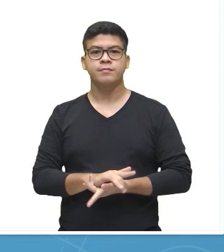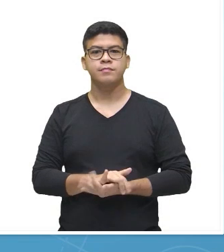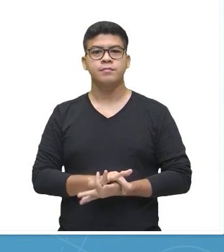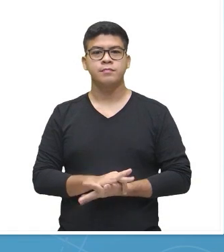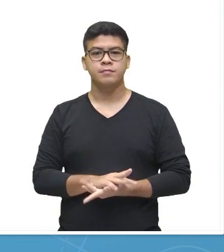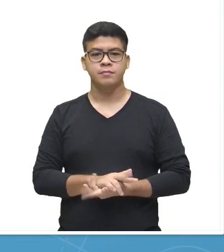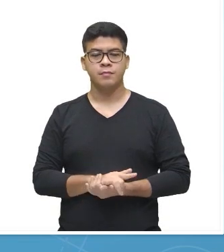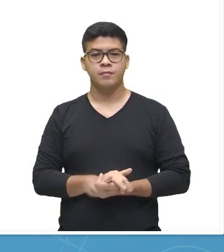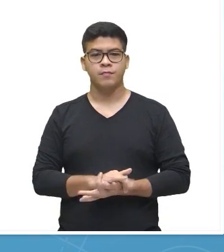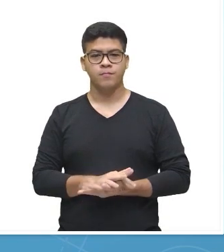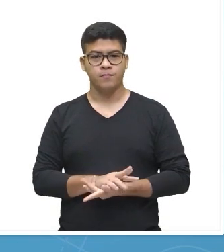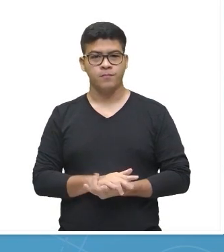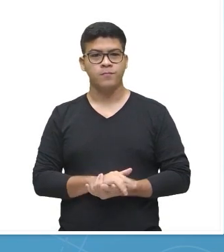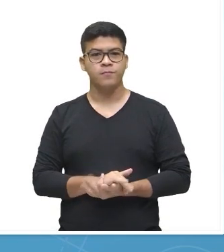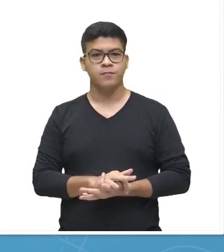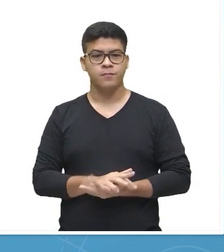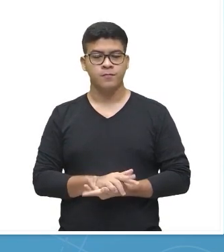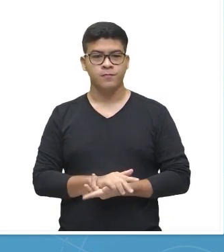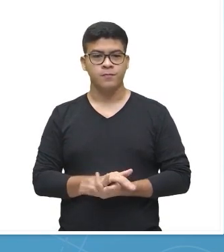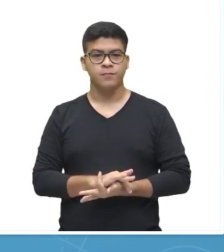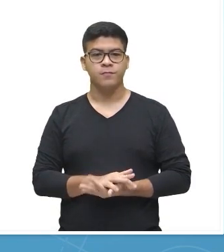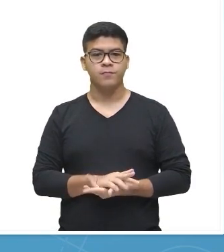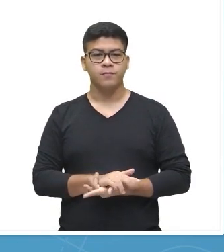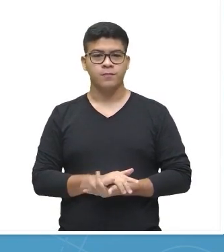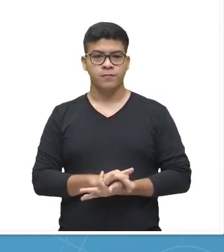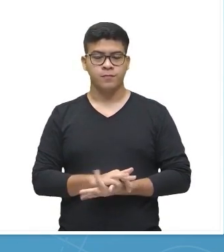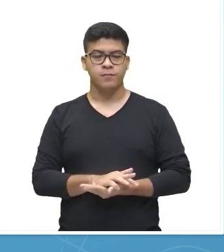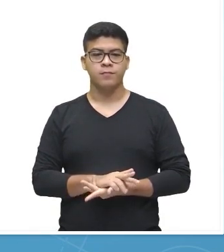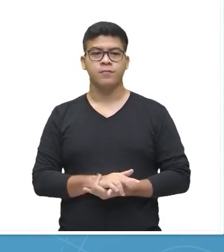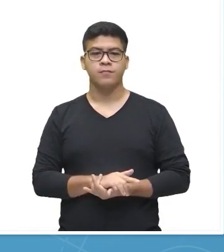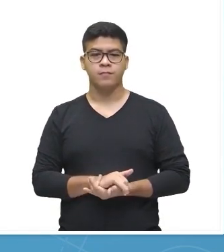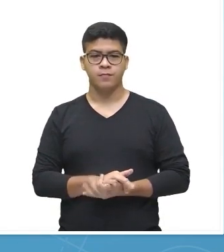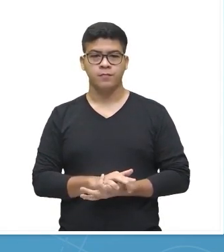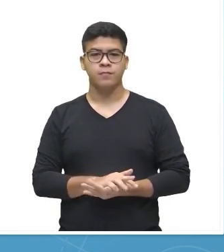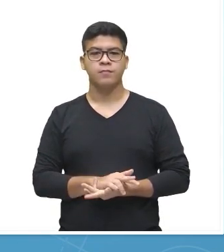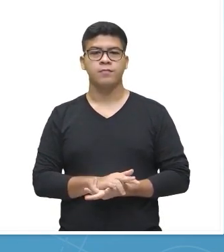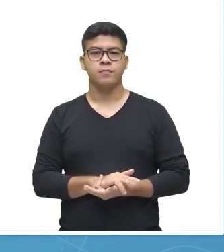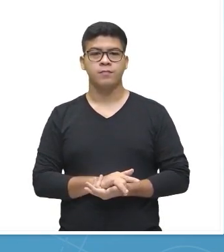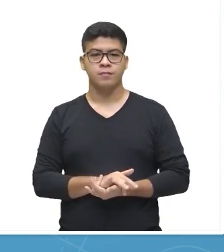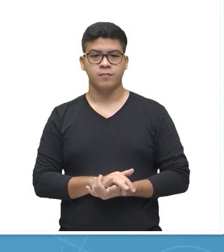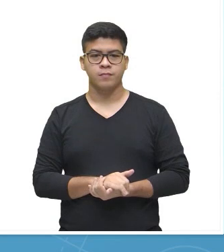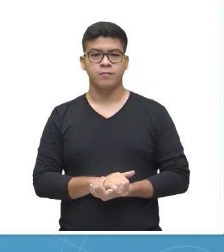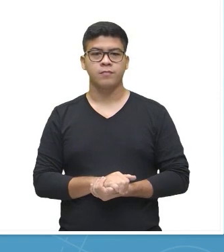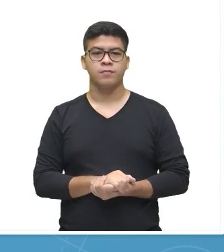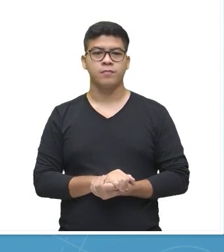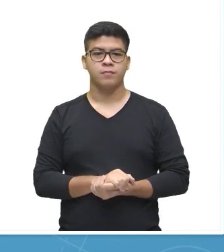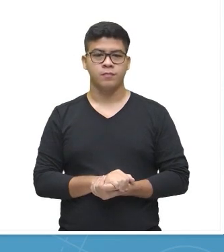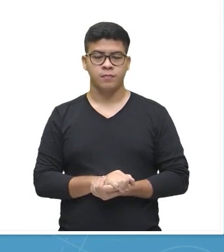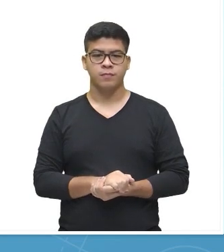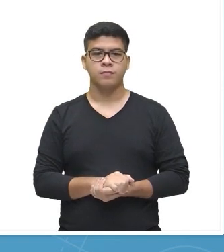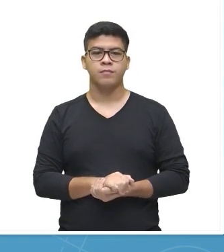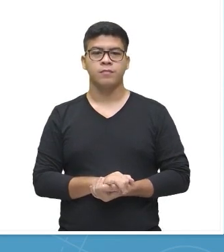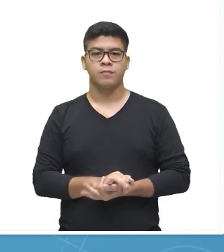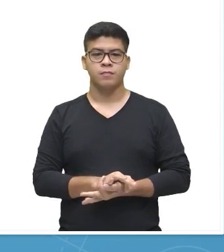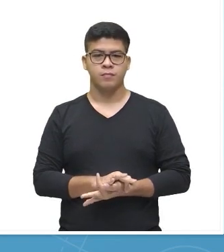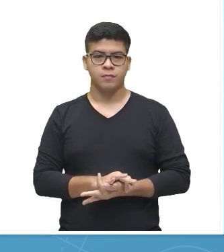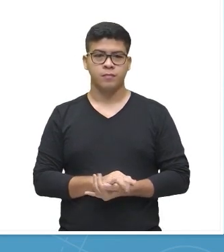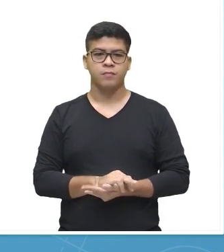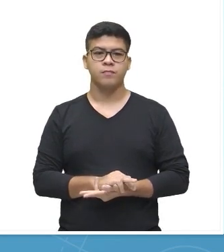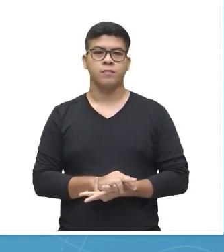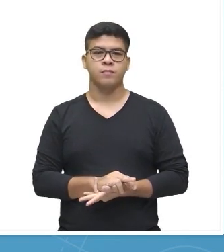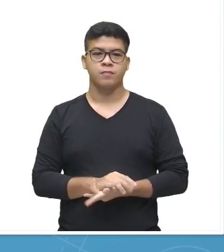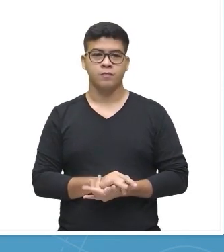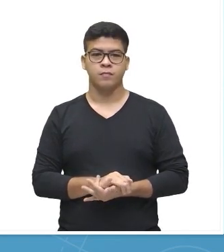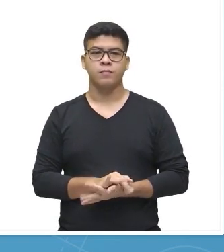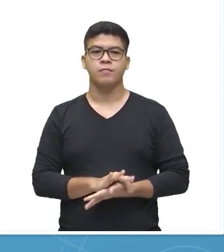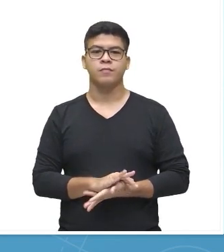letra D. O Iago está participando, a Hanna colocou a letra D, a